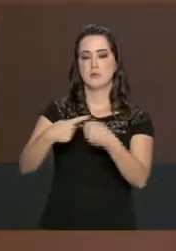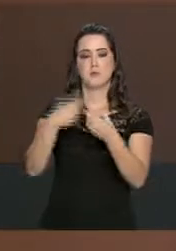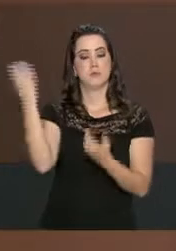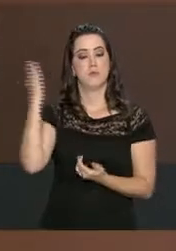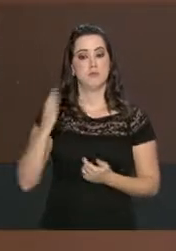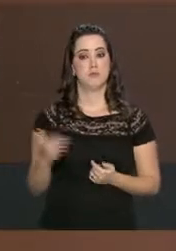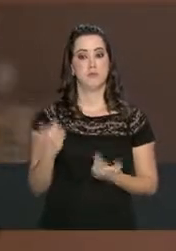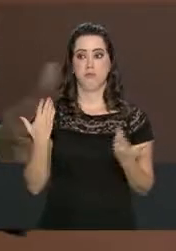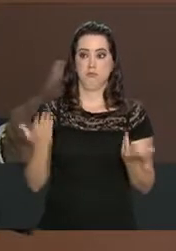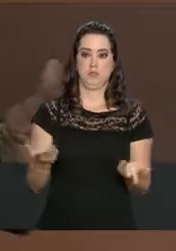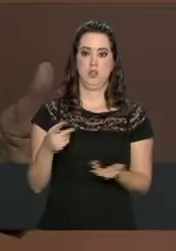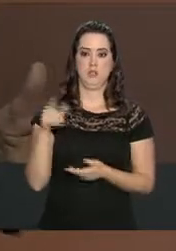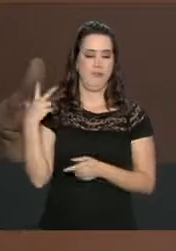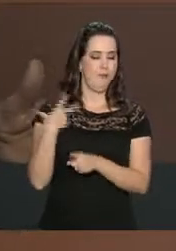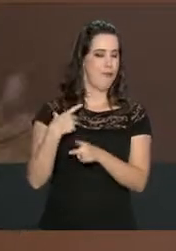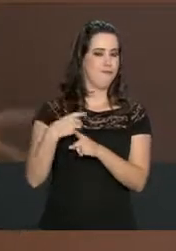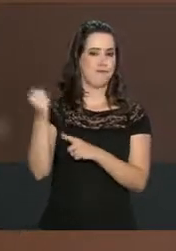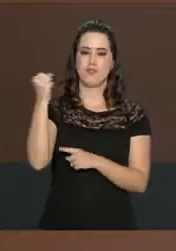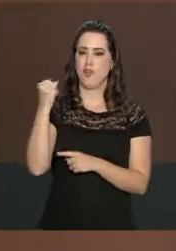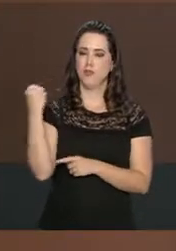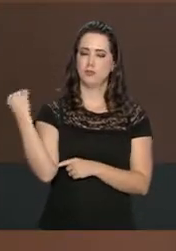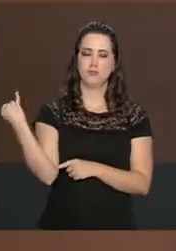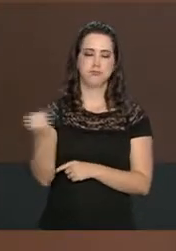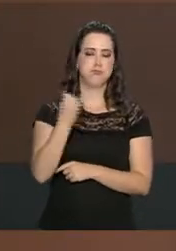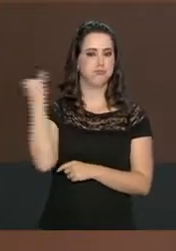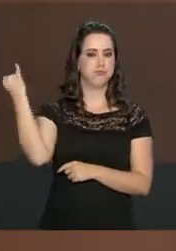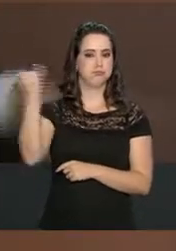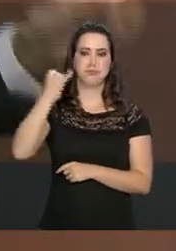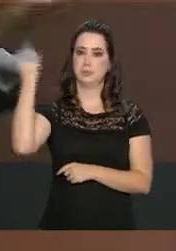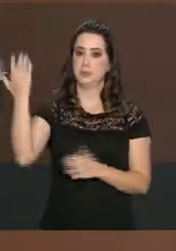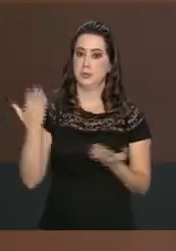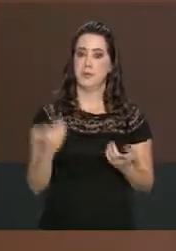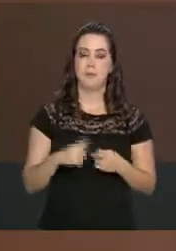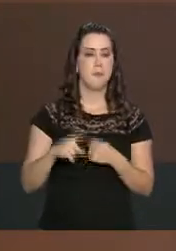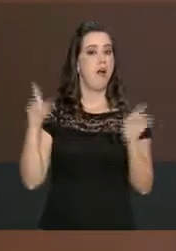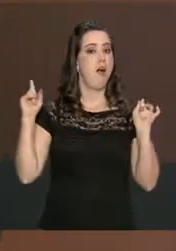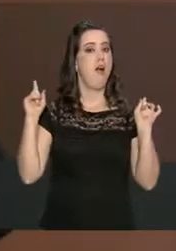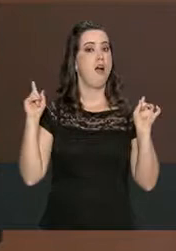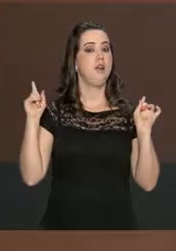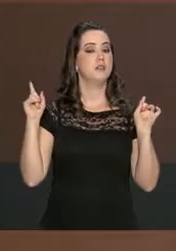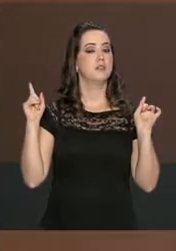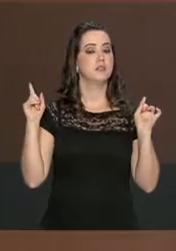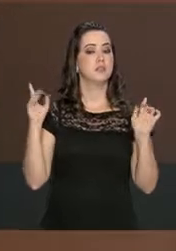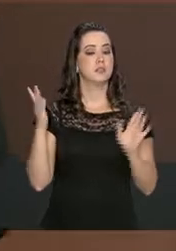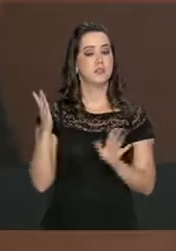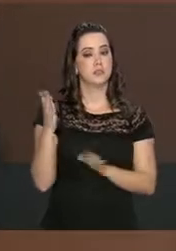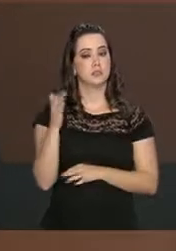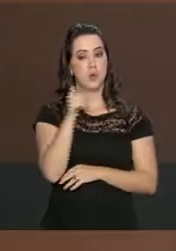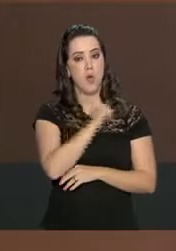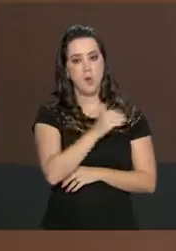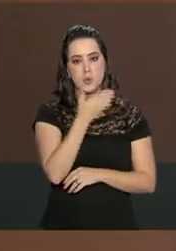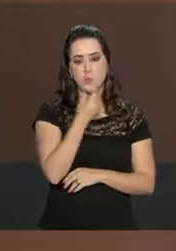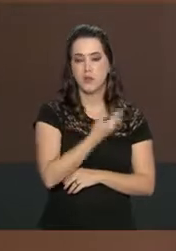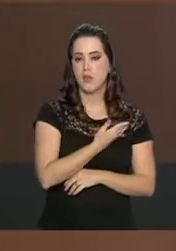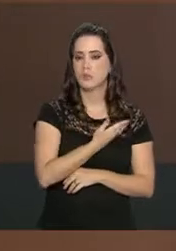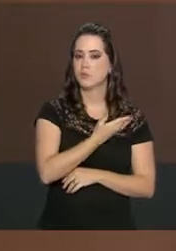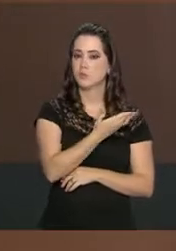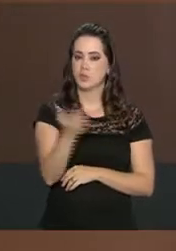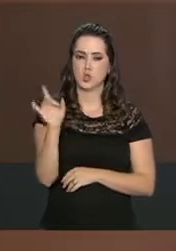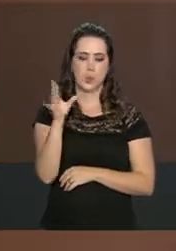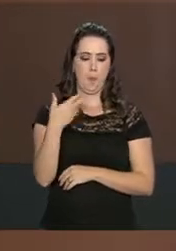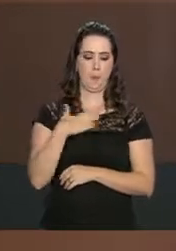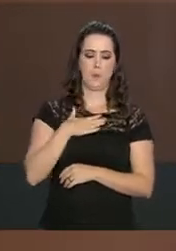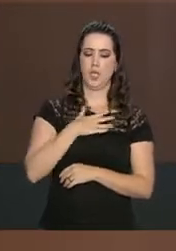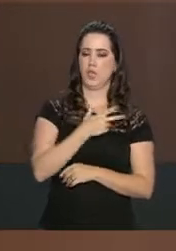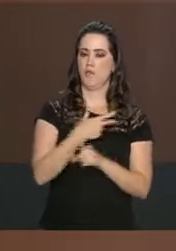brasileiros. De modo que é uma vitória estupenda. Mas não é, meus amigos, minhas amigas, uma vitória apenas do presidente da